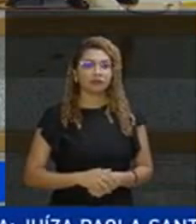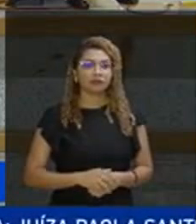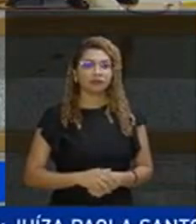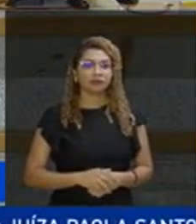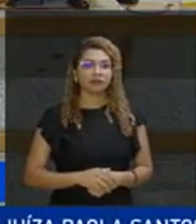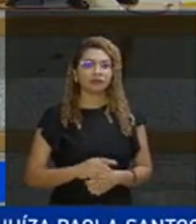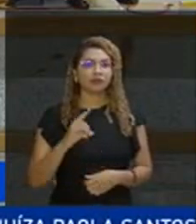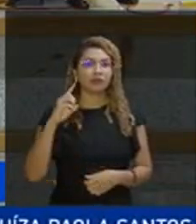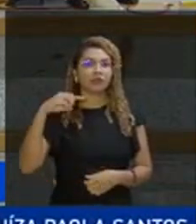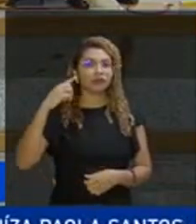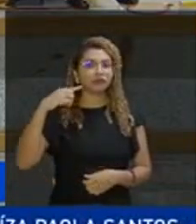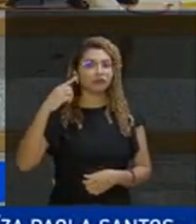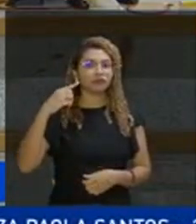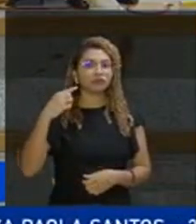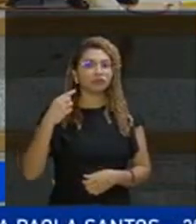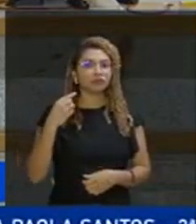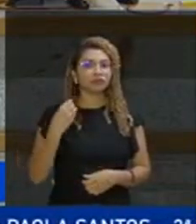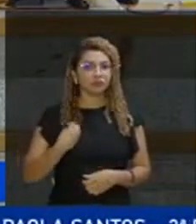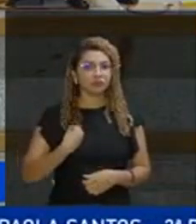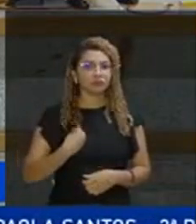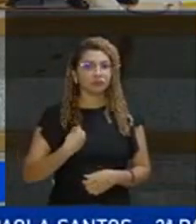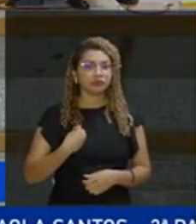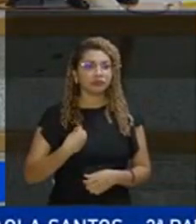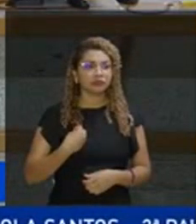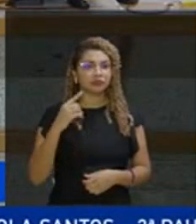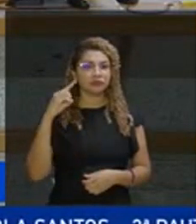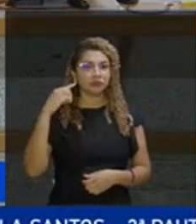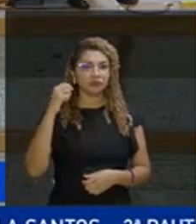Doutora Amanda está?